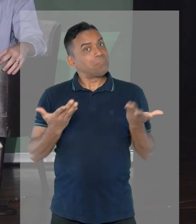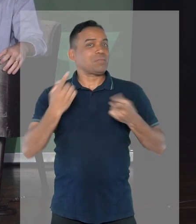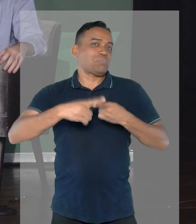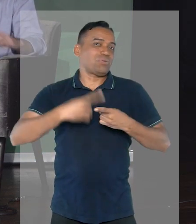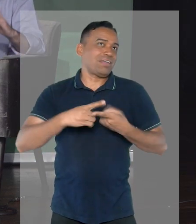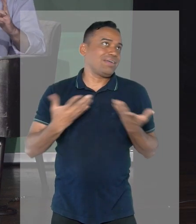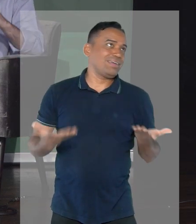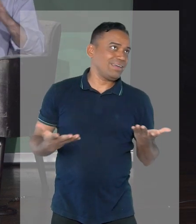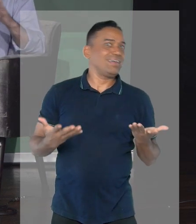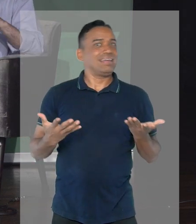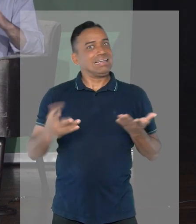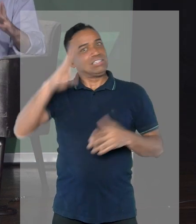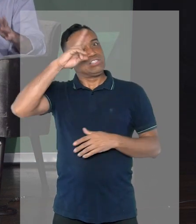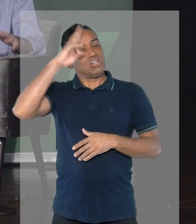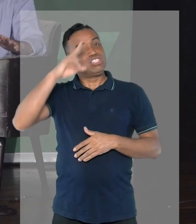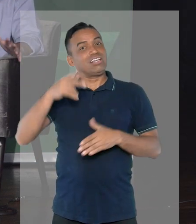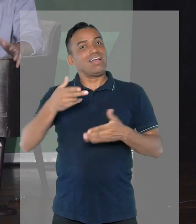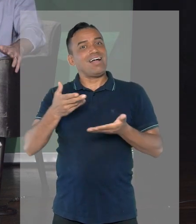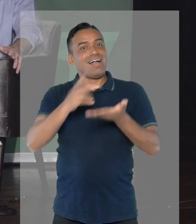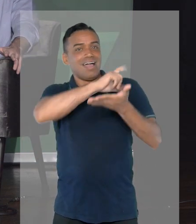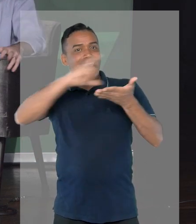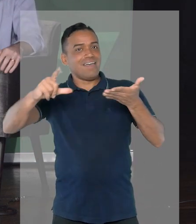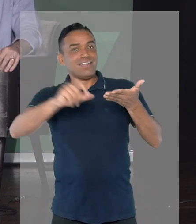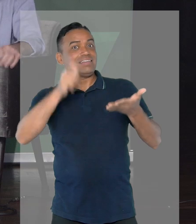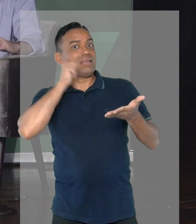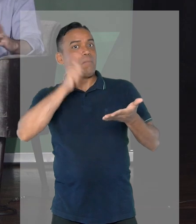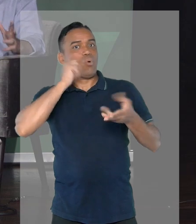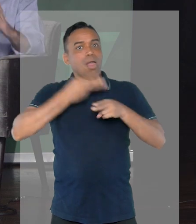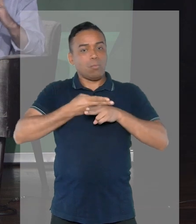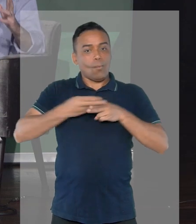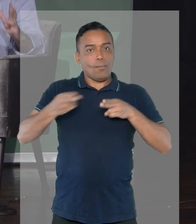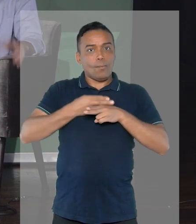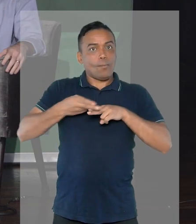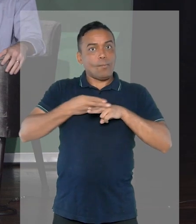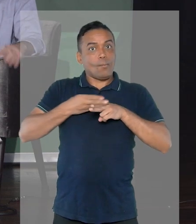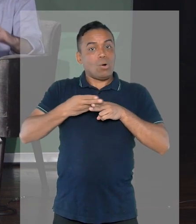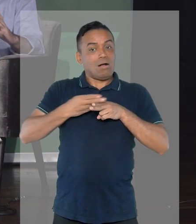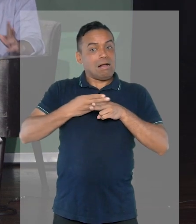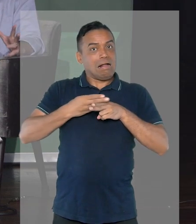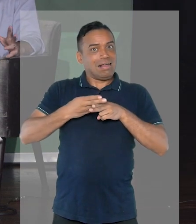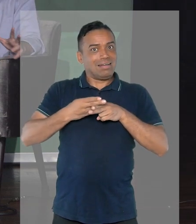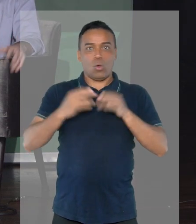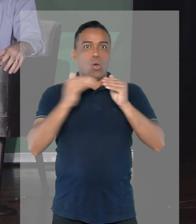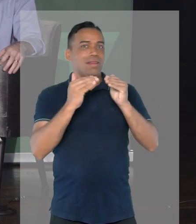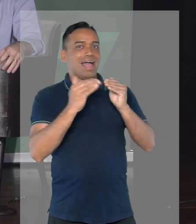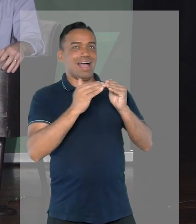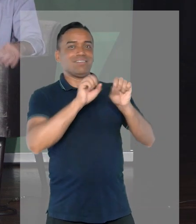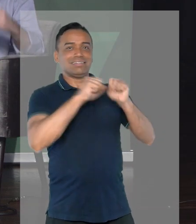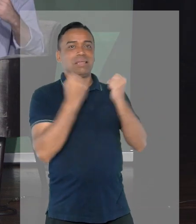enfim, a lenda é que ele tinha revistas pornôs debaixo da cama. Então não combinava muito com o seminário